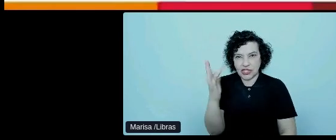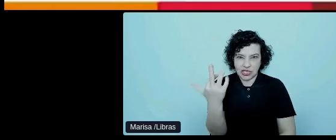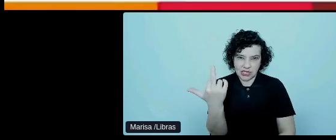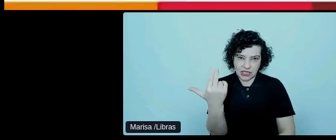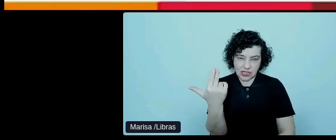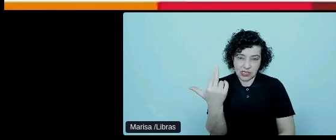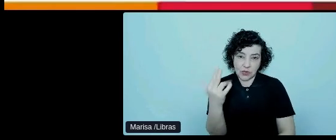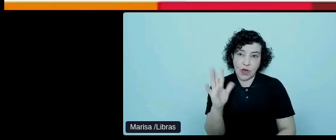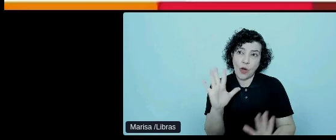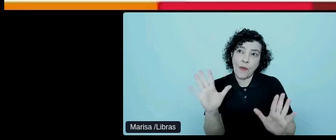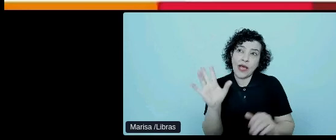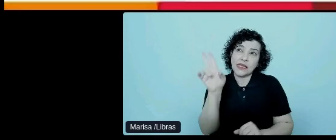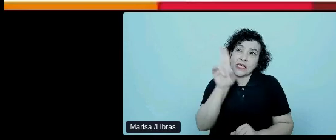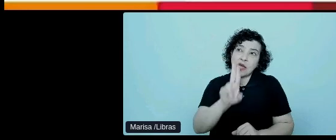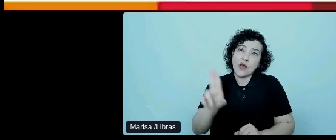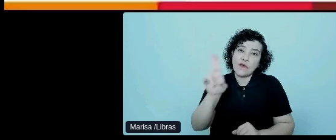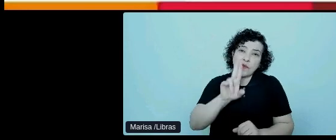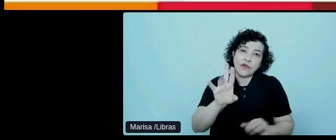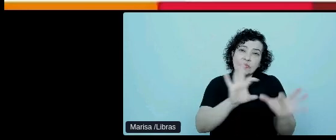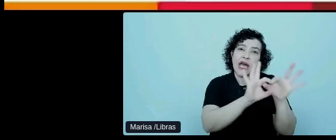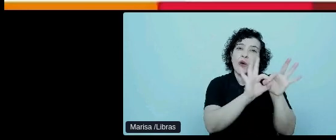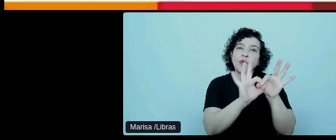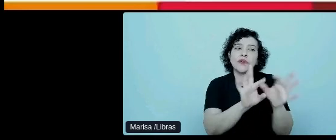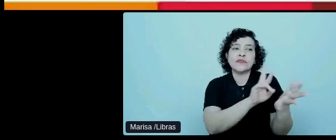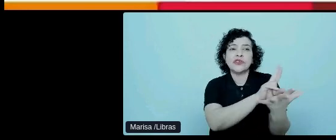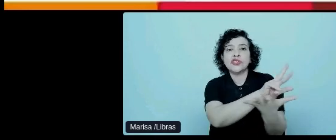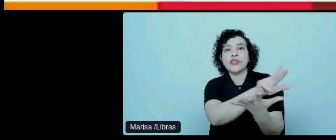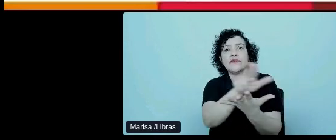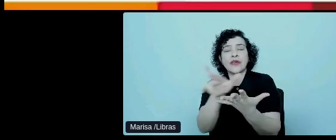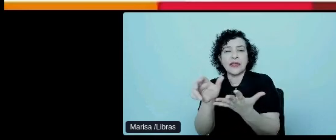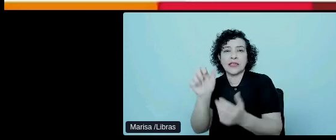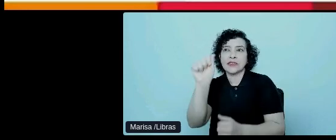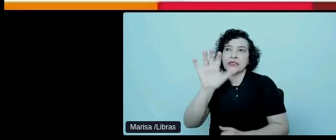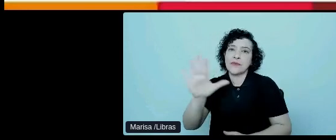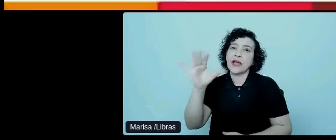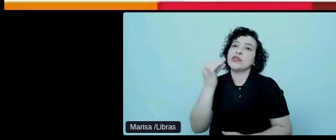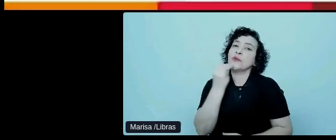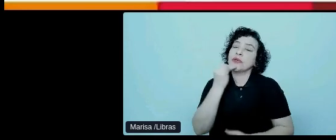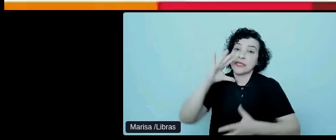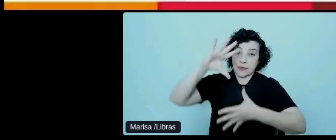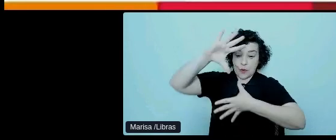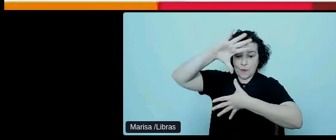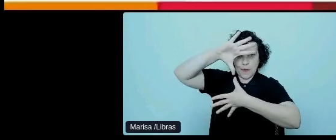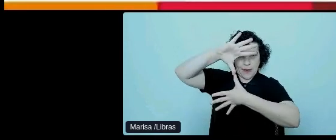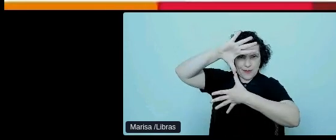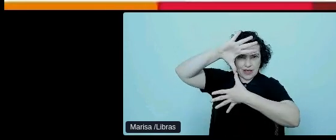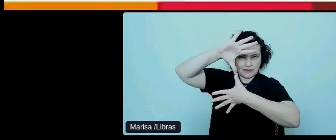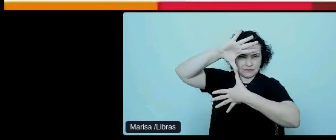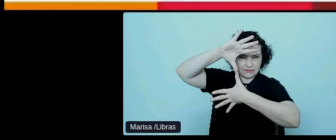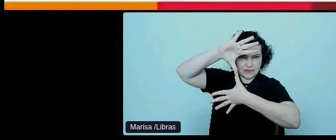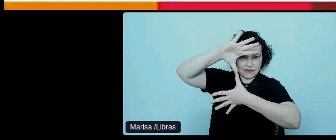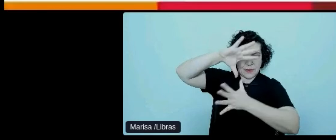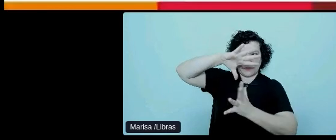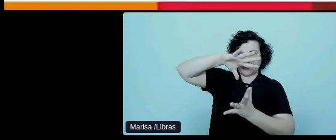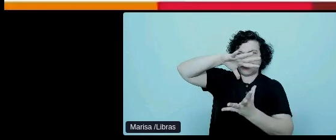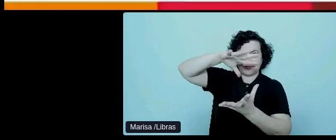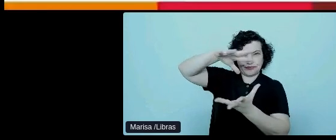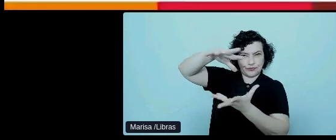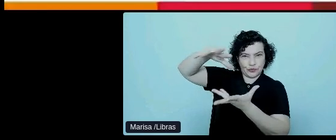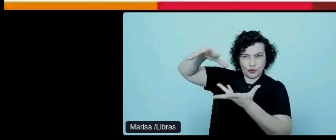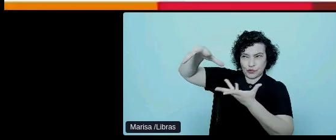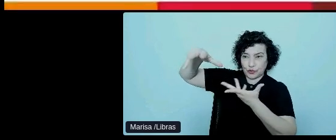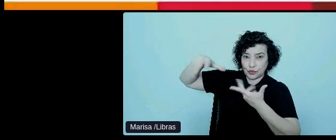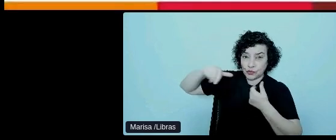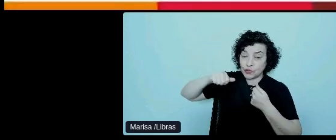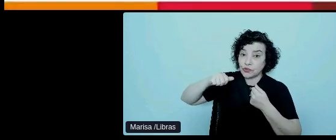contexto diferente. Eu posso fazer isso? Claro que eu posso. Se eu tenho um mapa mundi, por exemplo, o mapa mundi para uma empresa